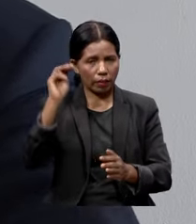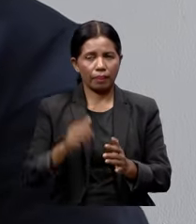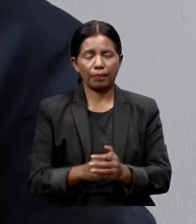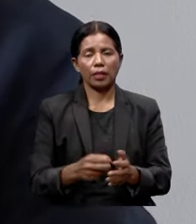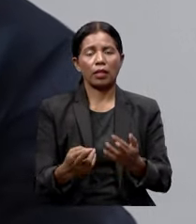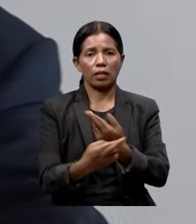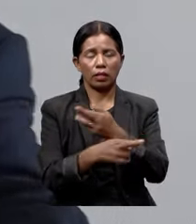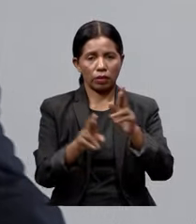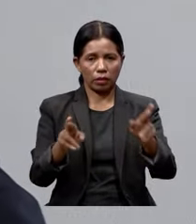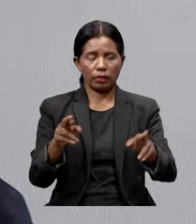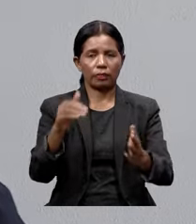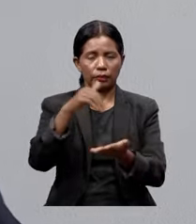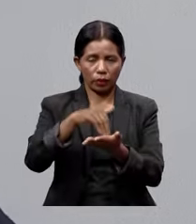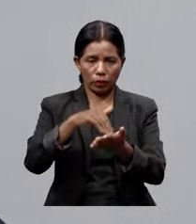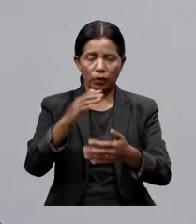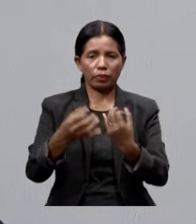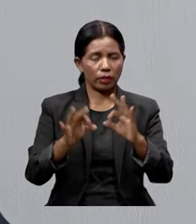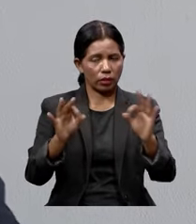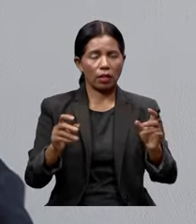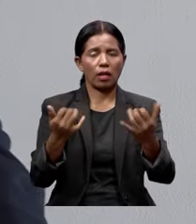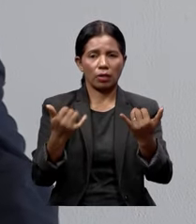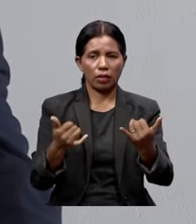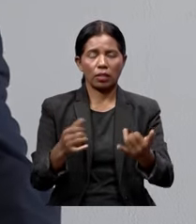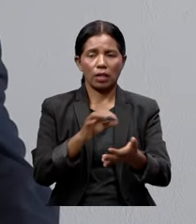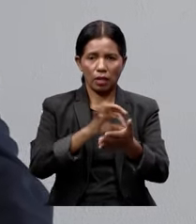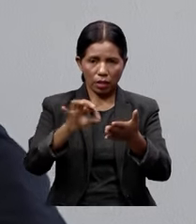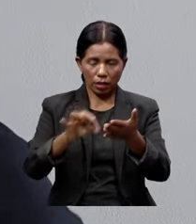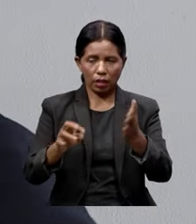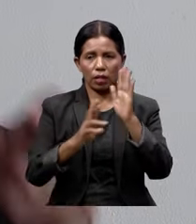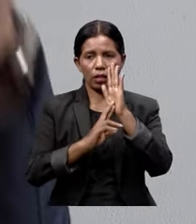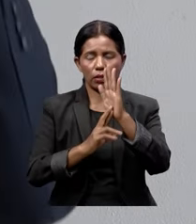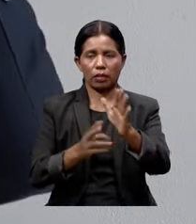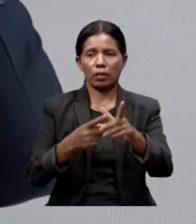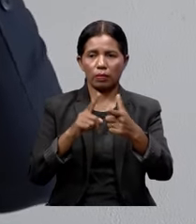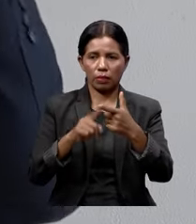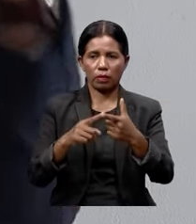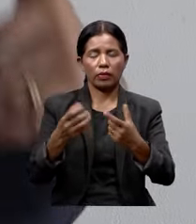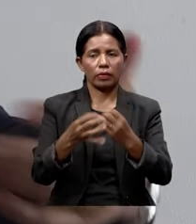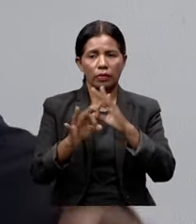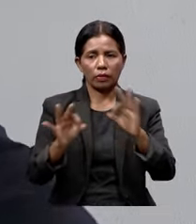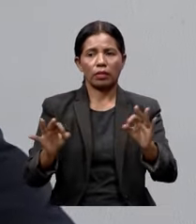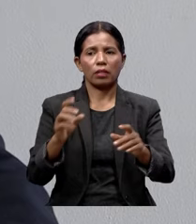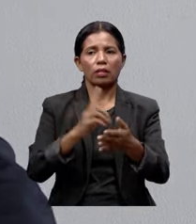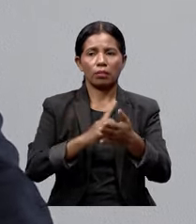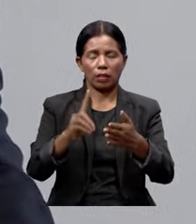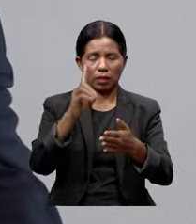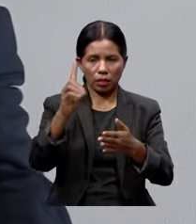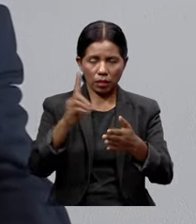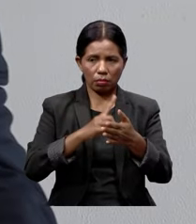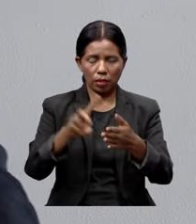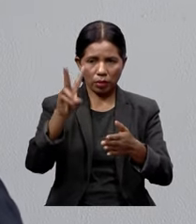Resultado estudo rotutiana, mas agora se quer que ela relatório se rotuia semana ida, semana